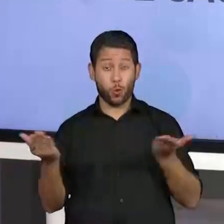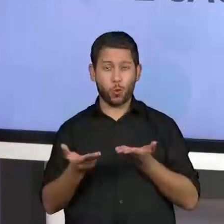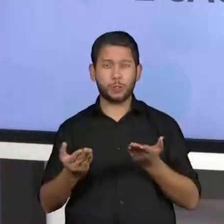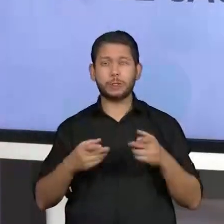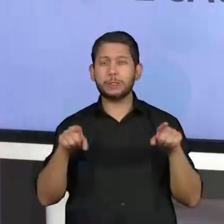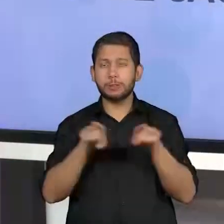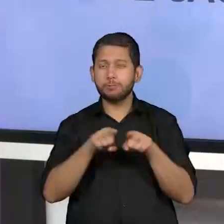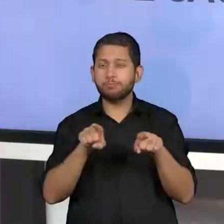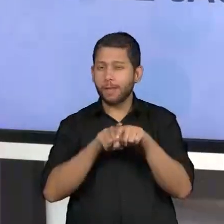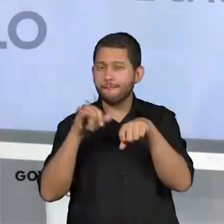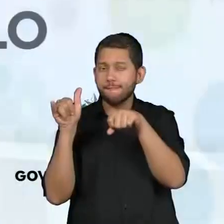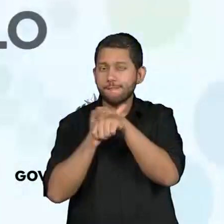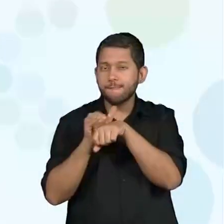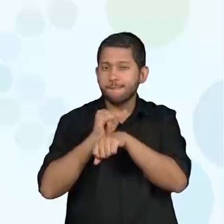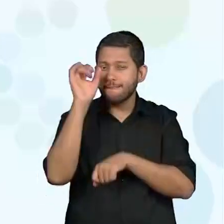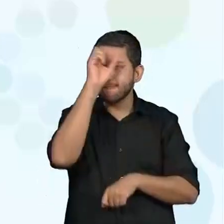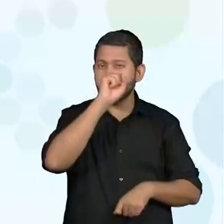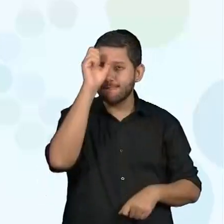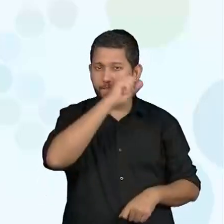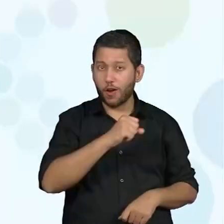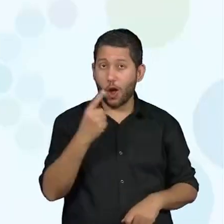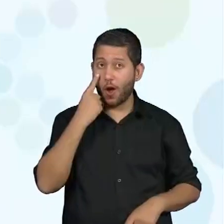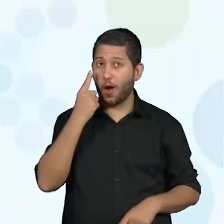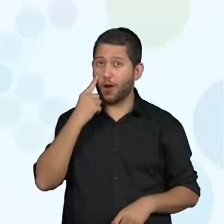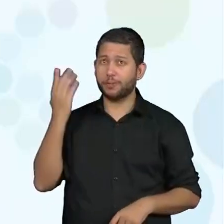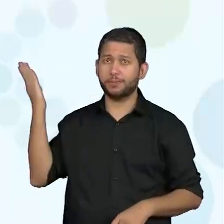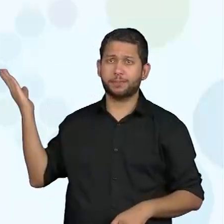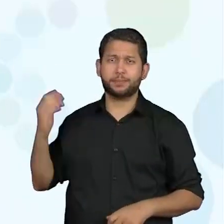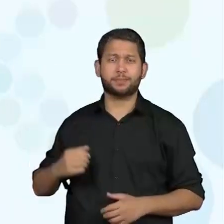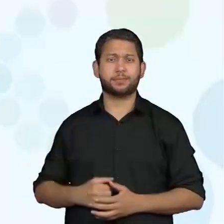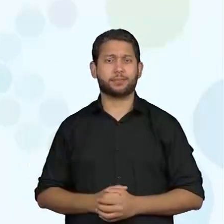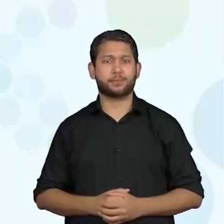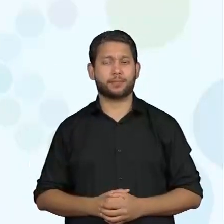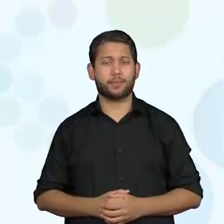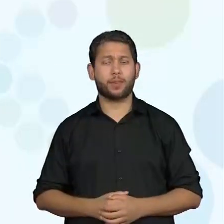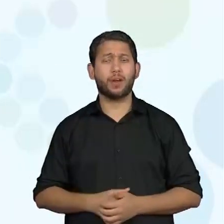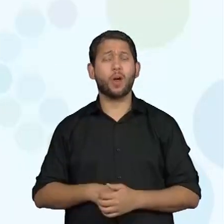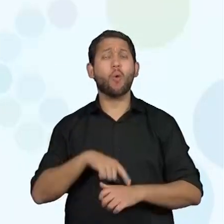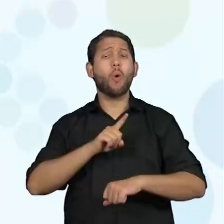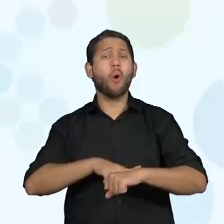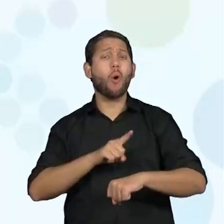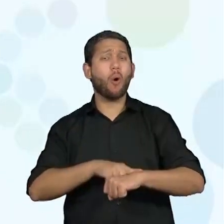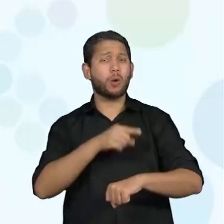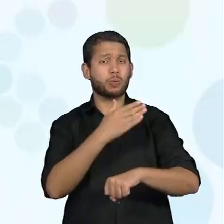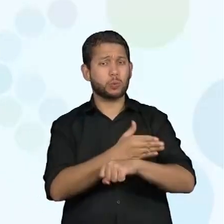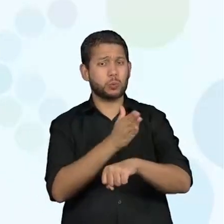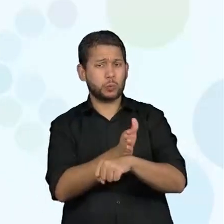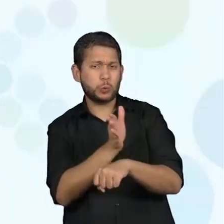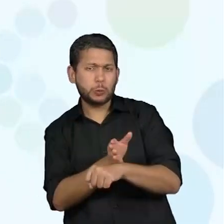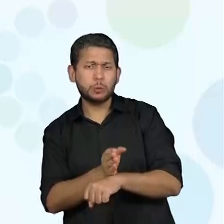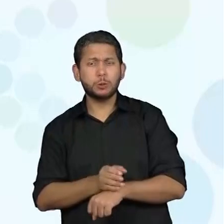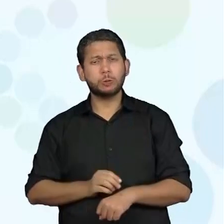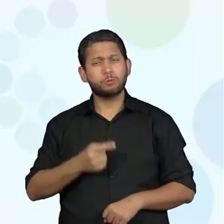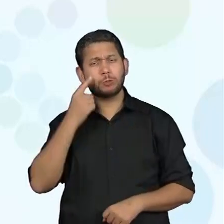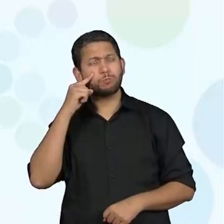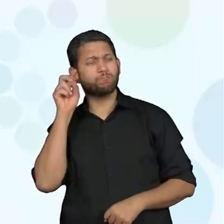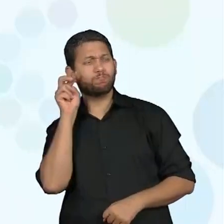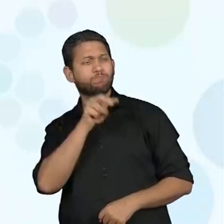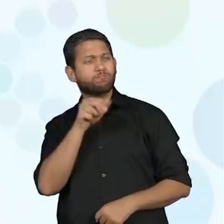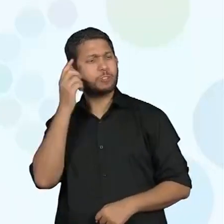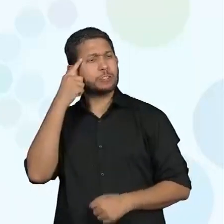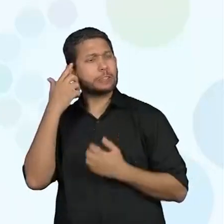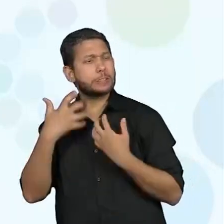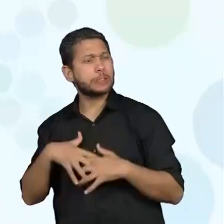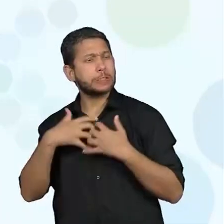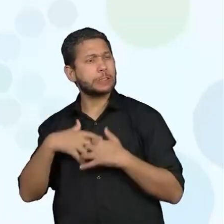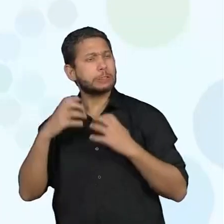ver então o nome da aula? Olha só. Problemas com as horas. Então, você já